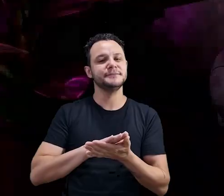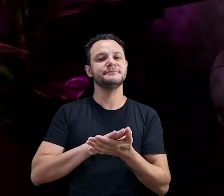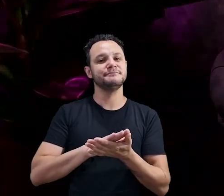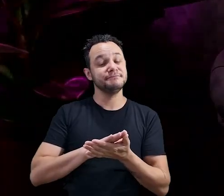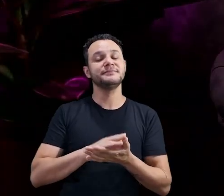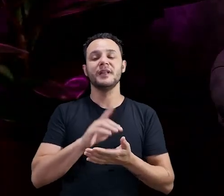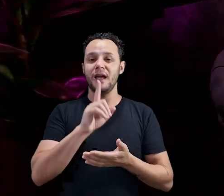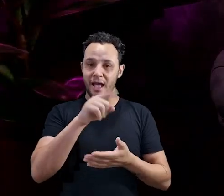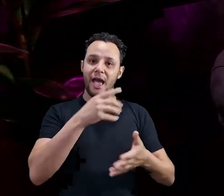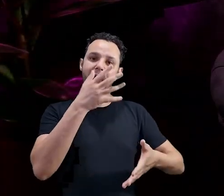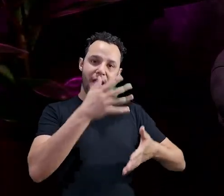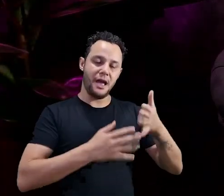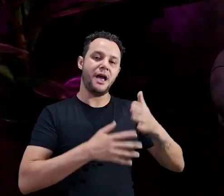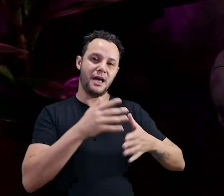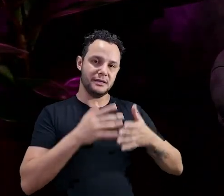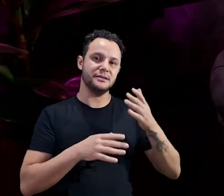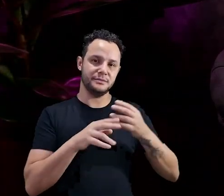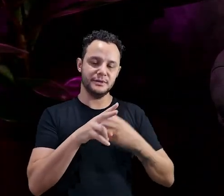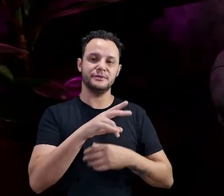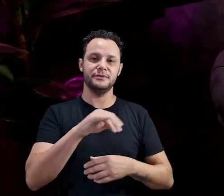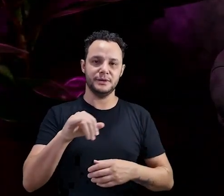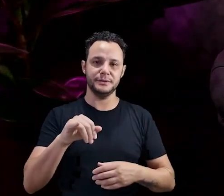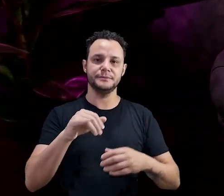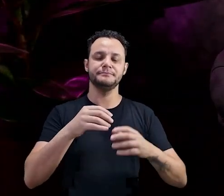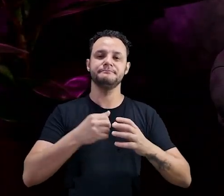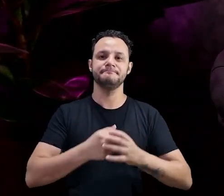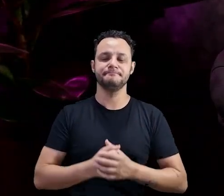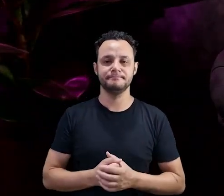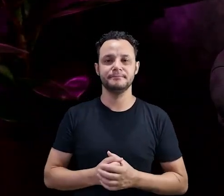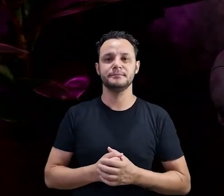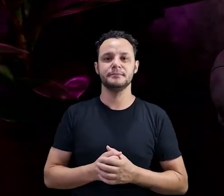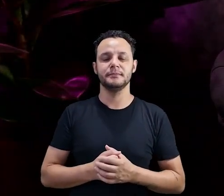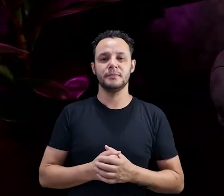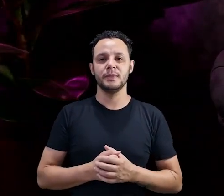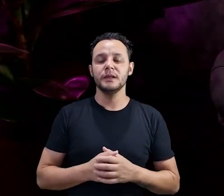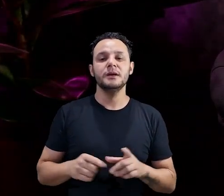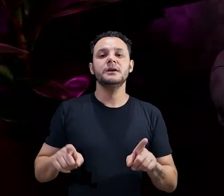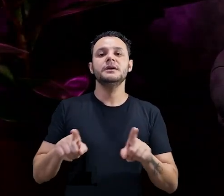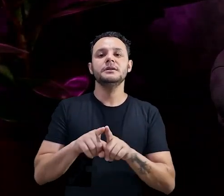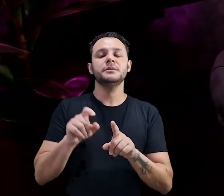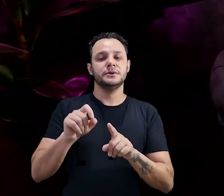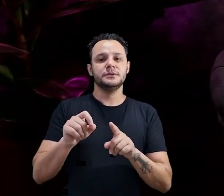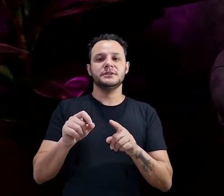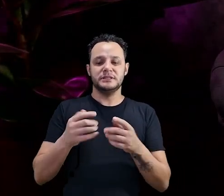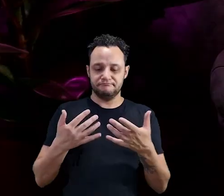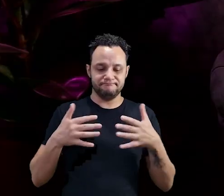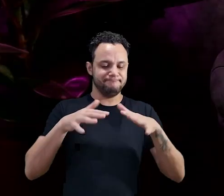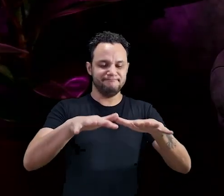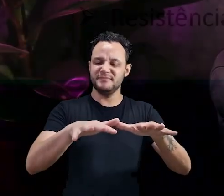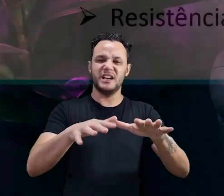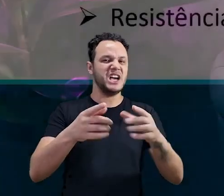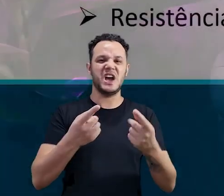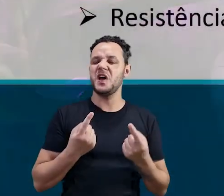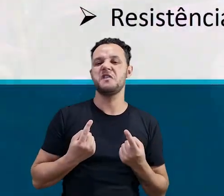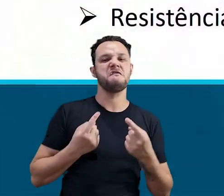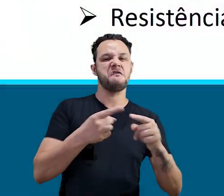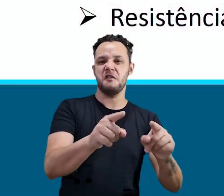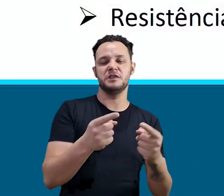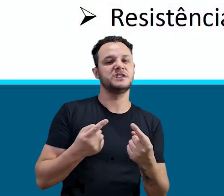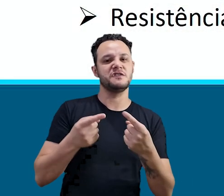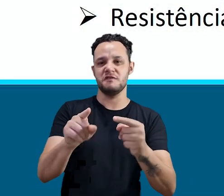o trabalho do professor do AEE, é claro que vai atrapalhar muito esse trabalho. E a resistência à